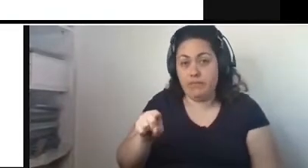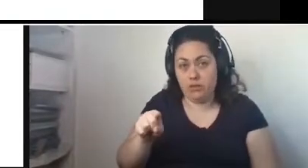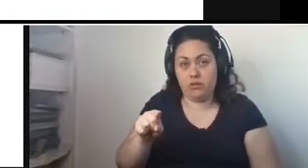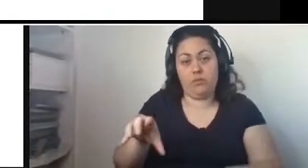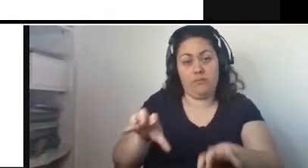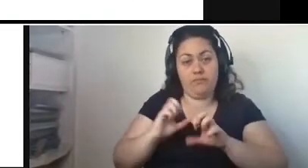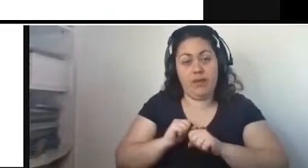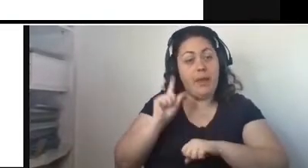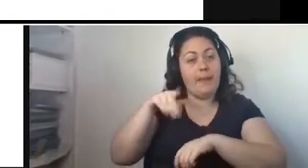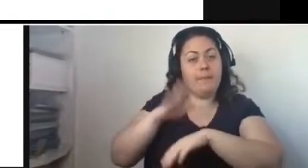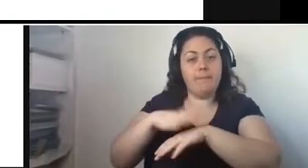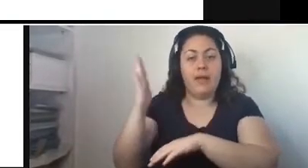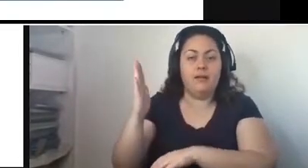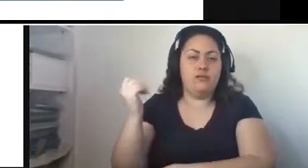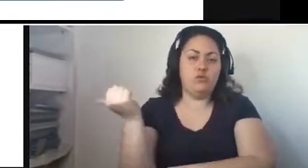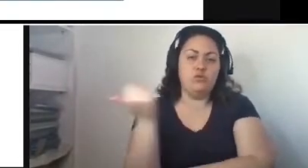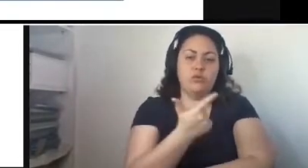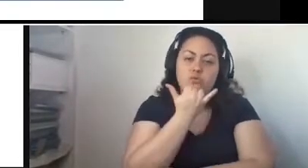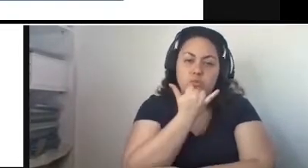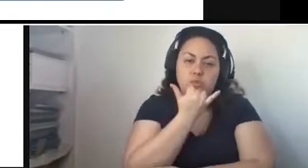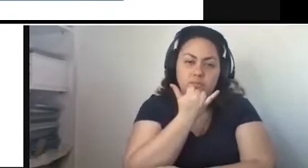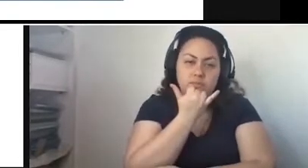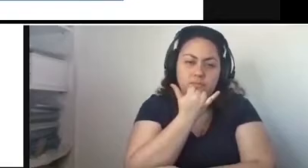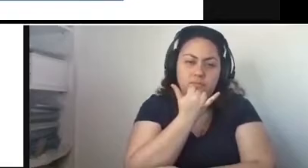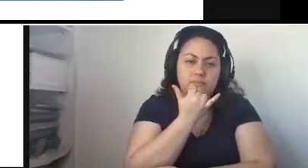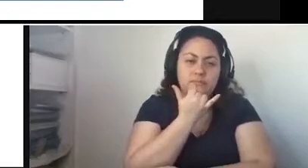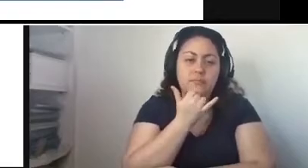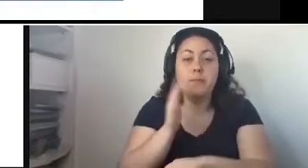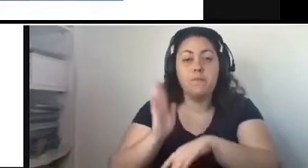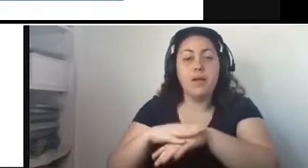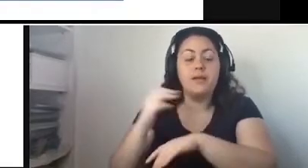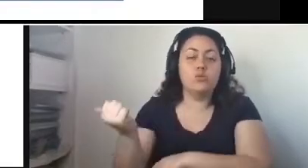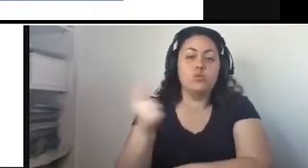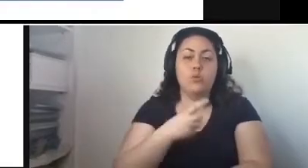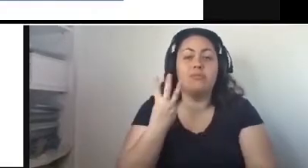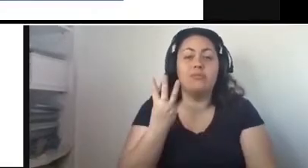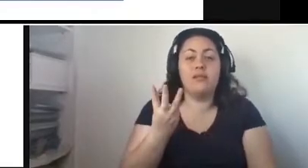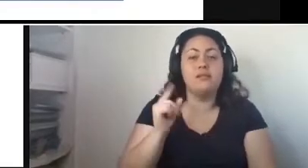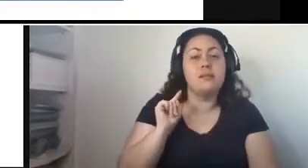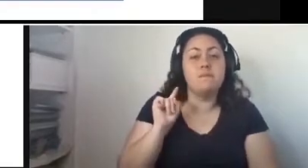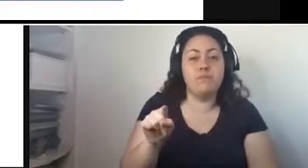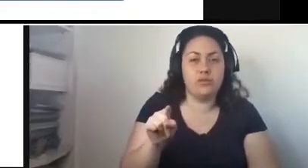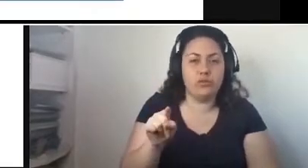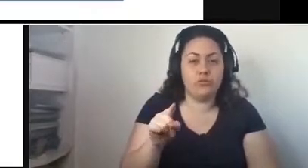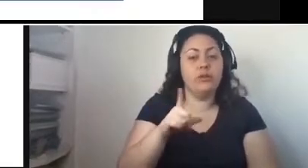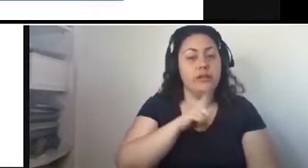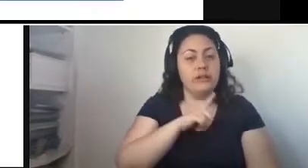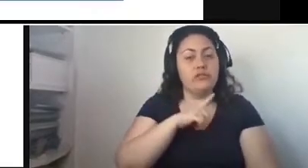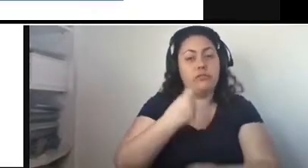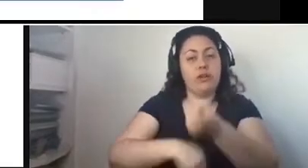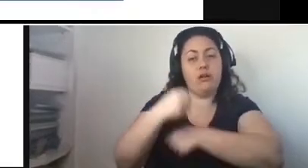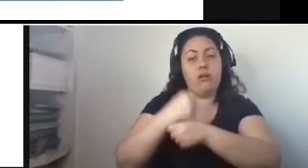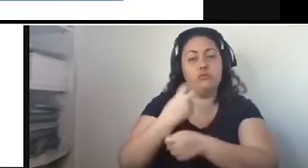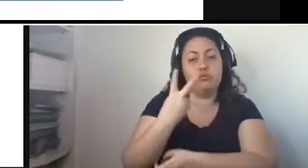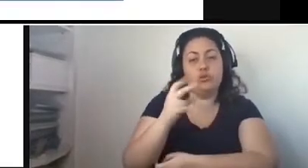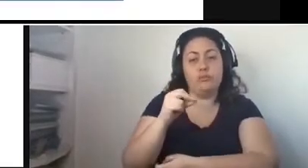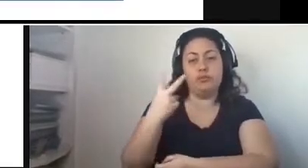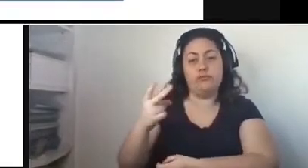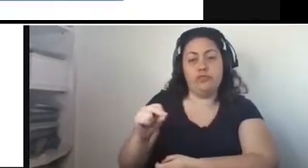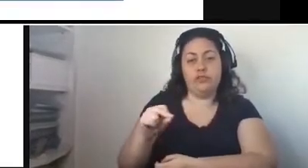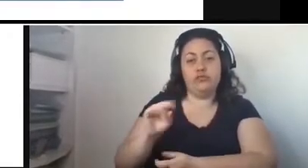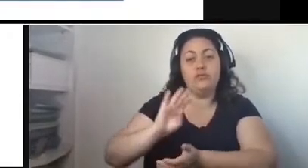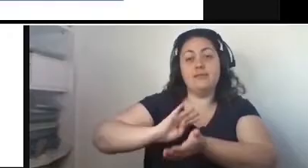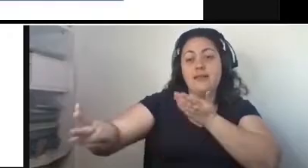3 mil, do que os 3 mil que eles tiveram no ano de 2020 sem